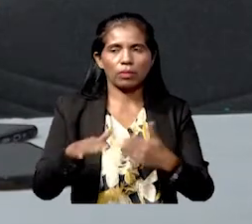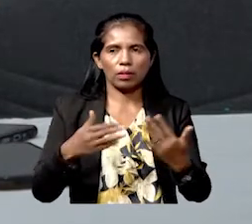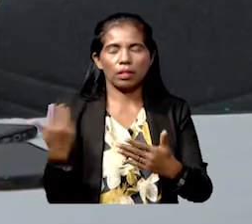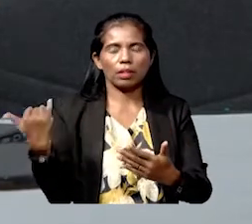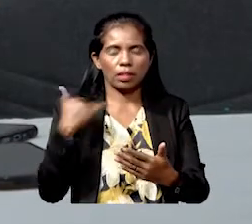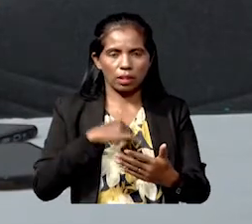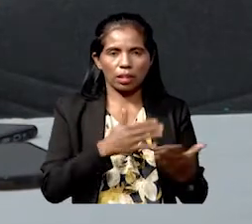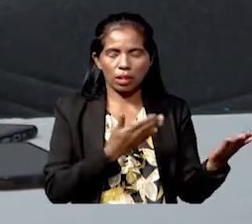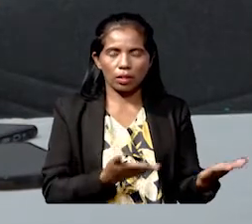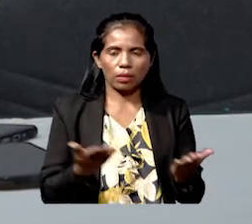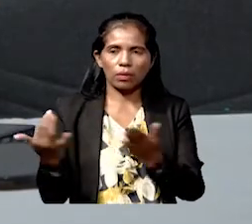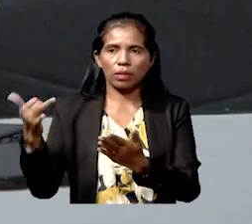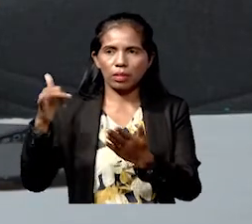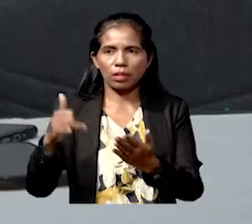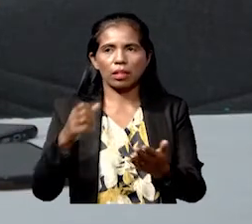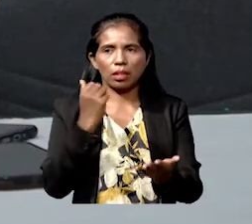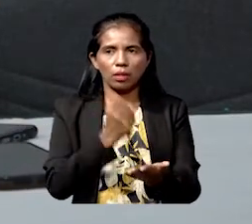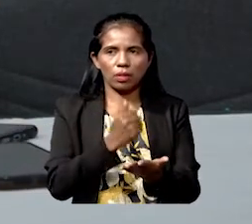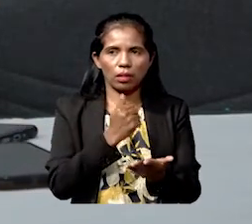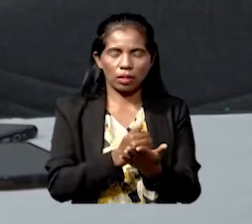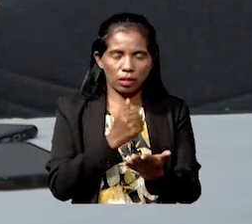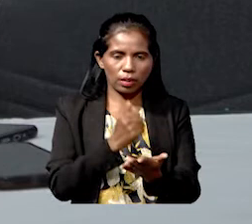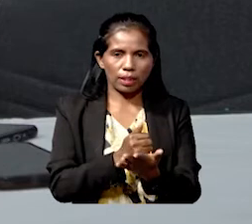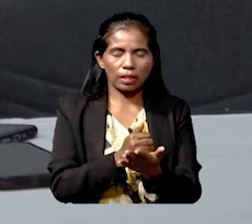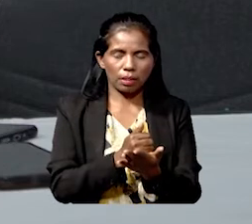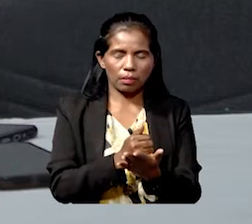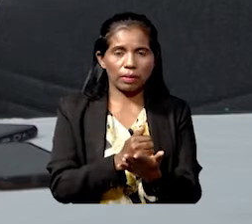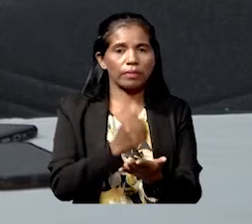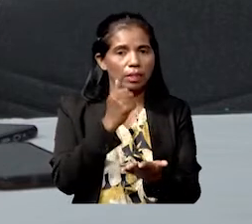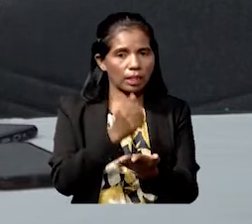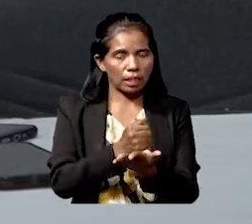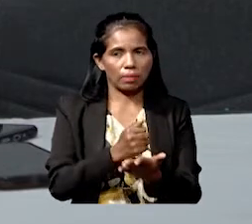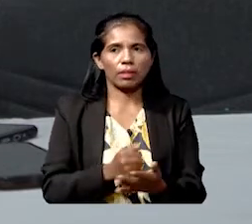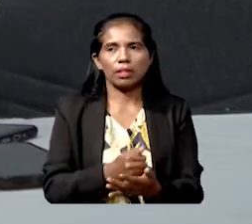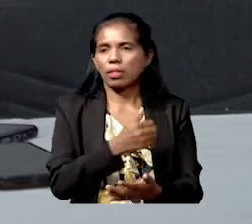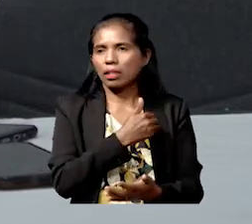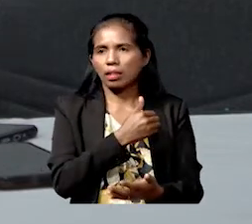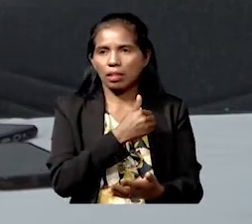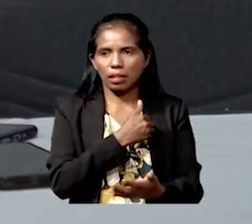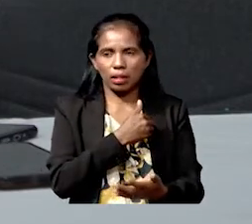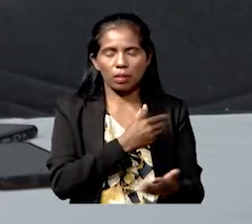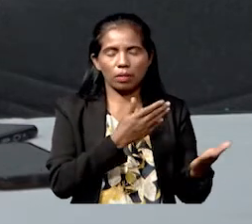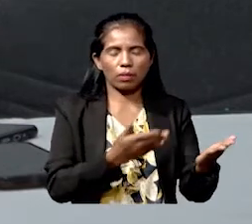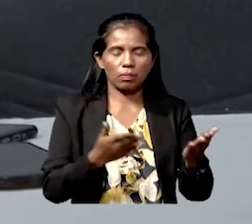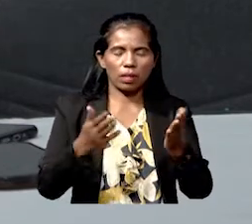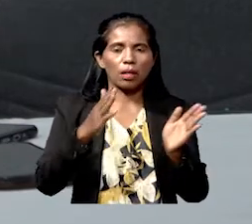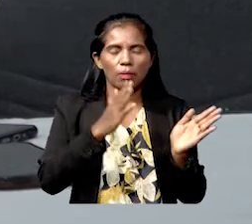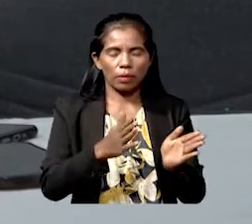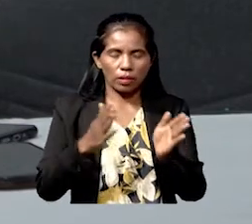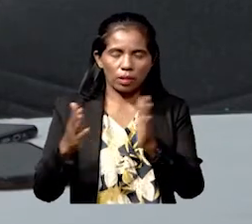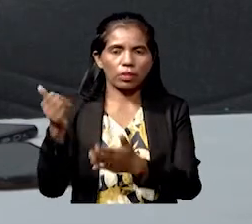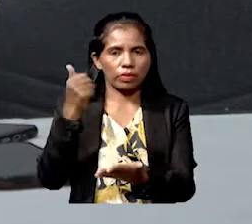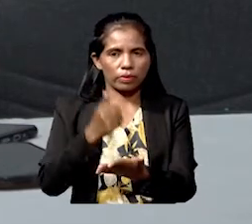tu pouco, carimbo, al teste vai a carimbo Sira. Cidade utiliza vai a processo de votação, nene, o cara cató vai a público,